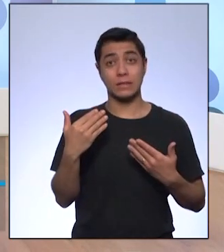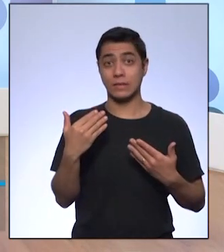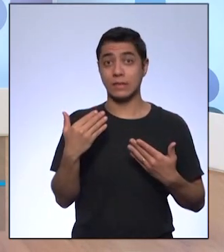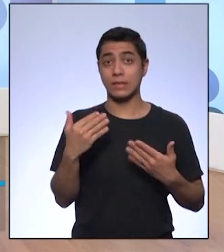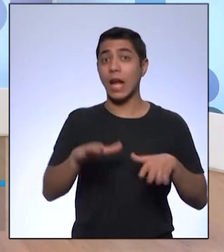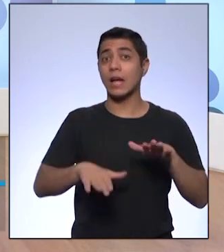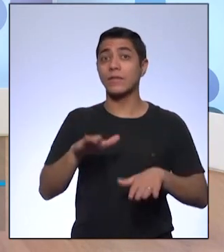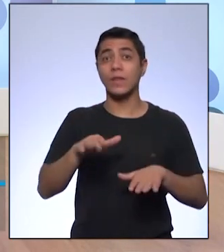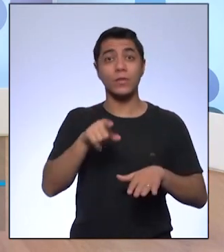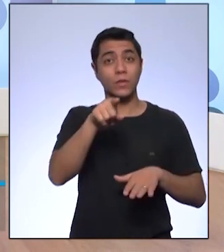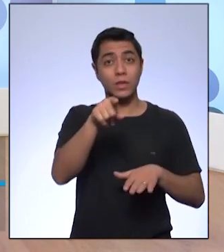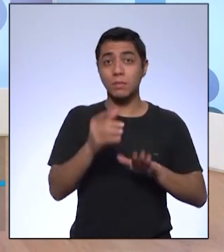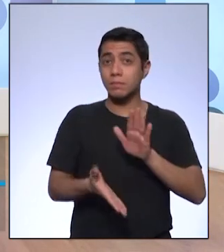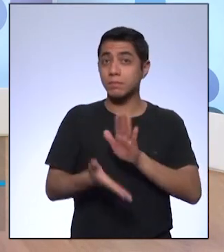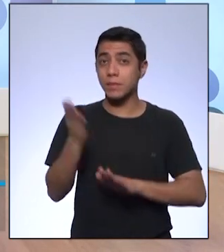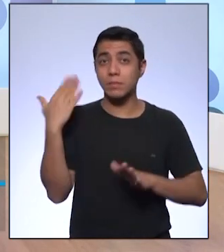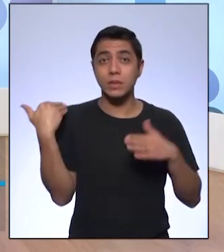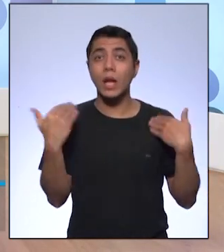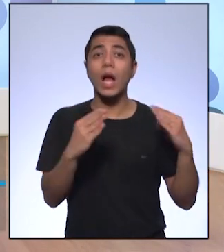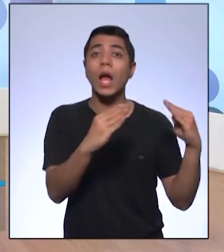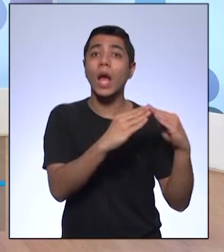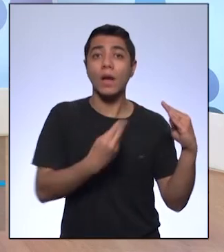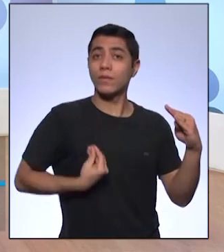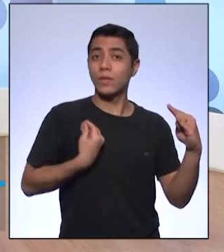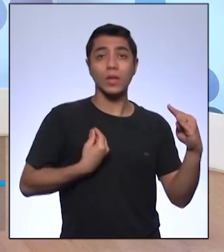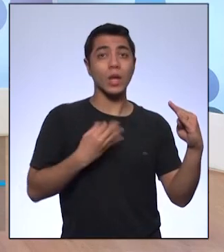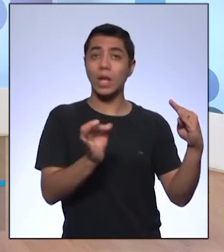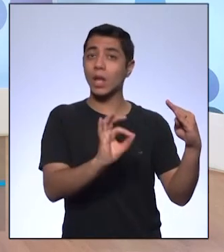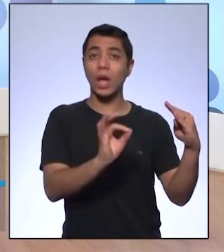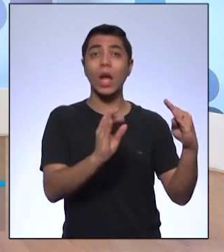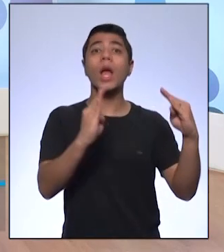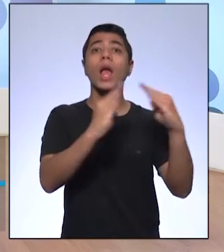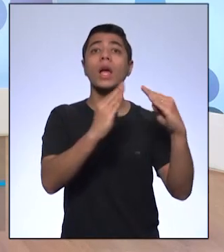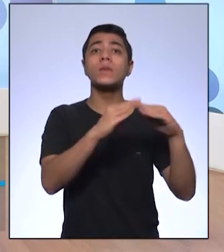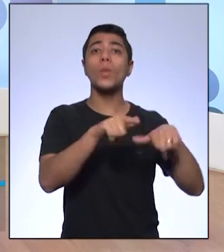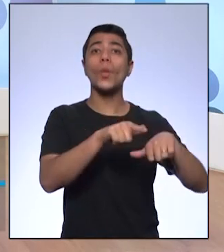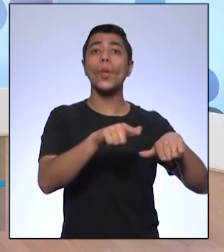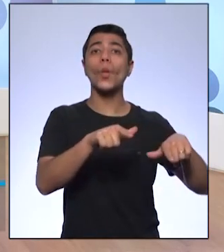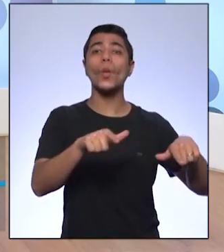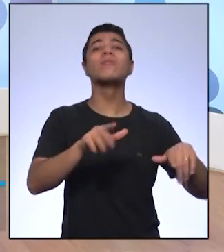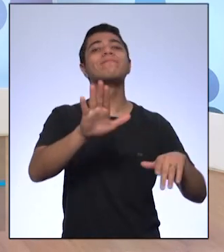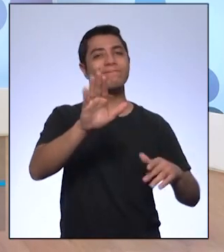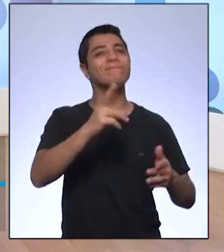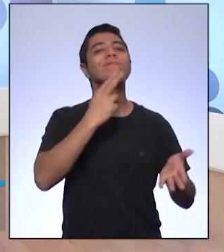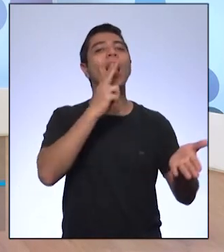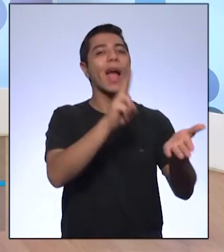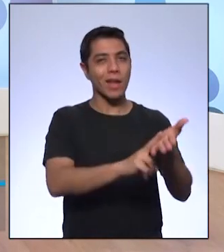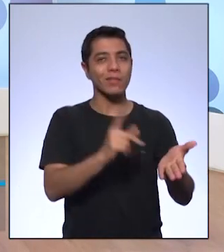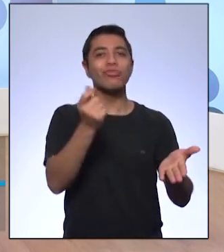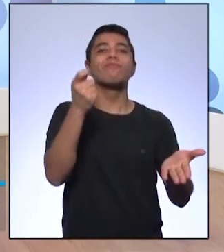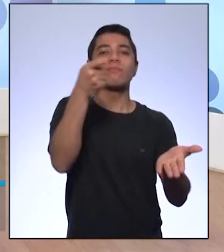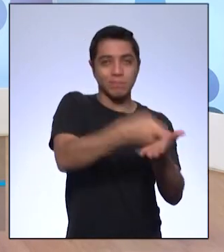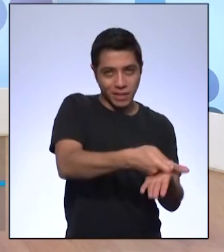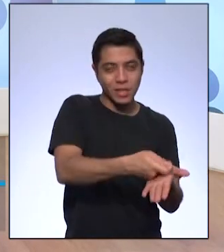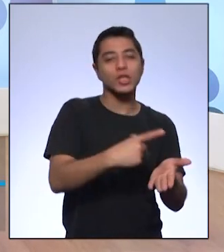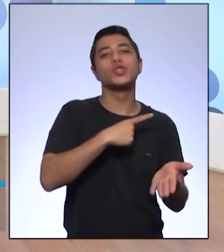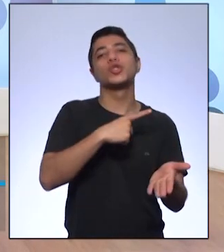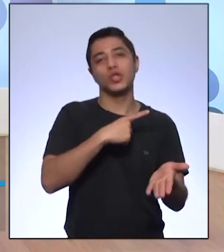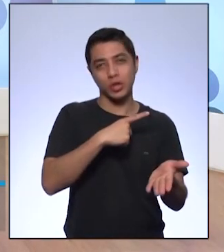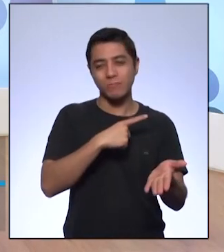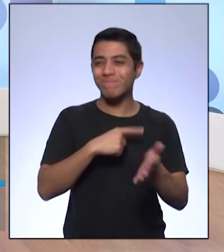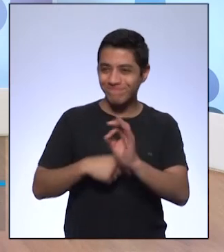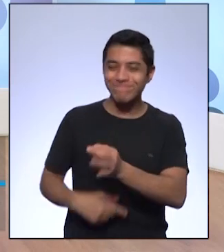daí, boleto ninguém esquece. Vem e vem a taxa mínima, não é? Pois é, essa taxa mínima é um valor